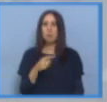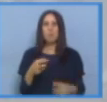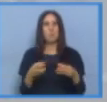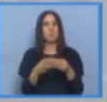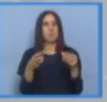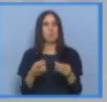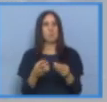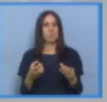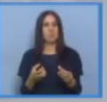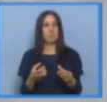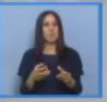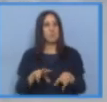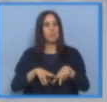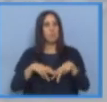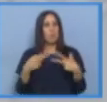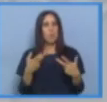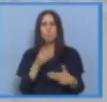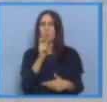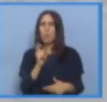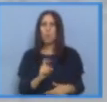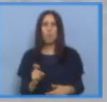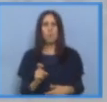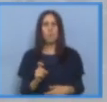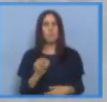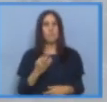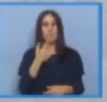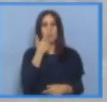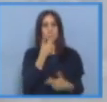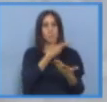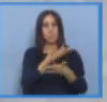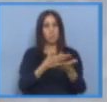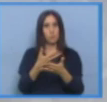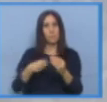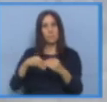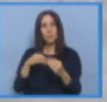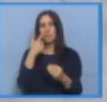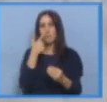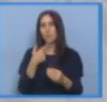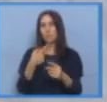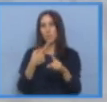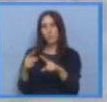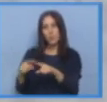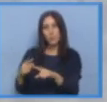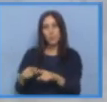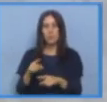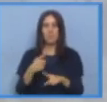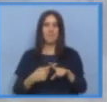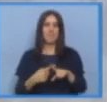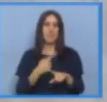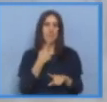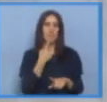convívio rico, pacífico, não só entre as pessoas, mas intra-pessoas também. Isso é muito